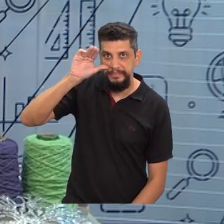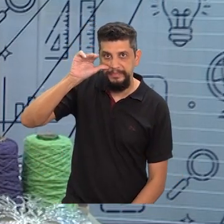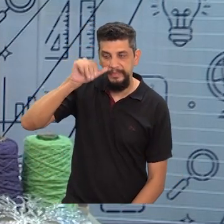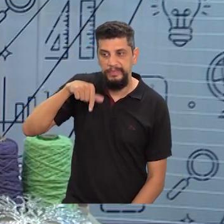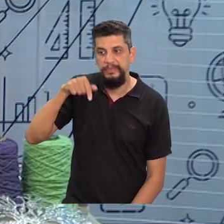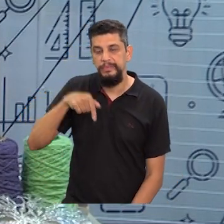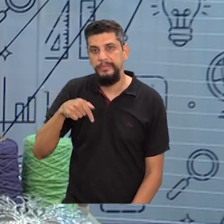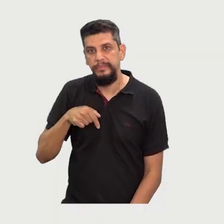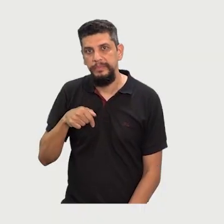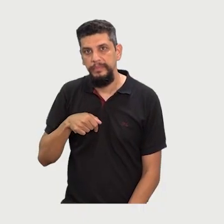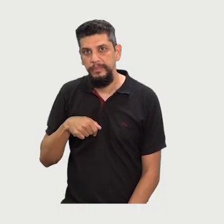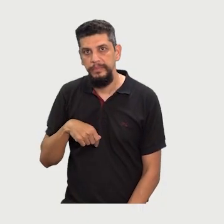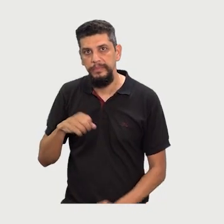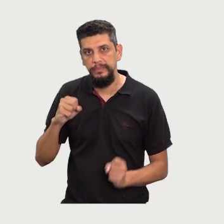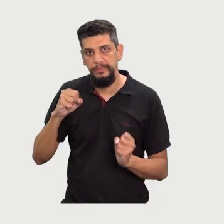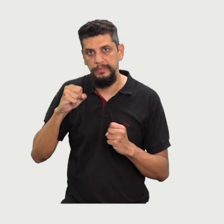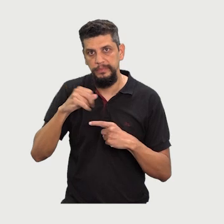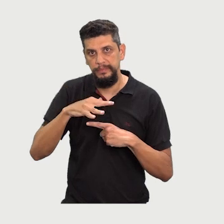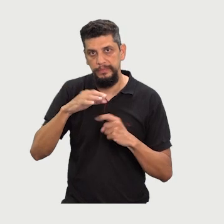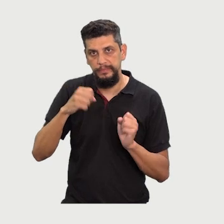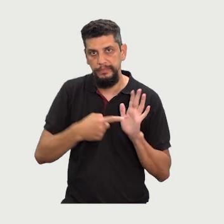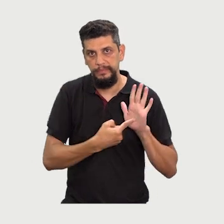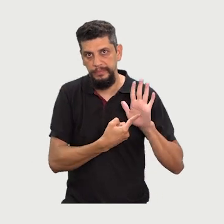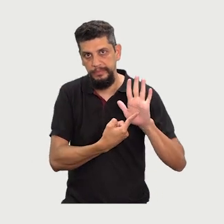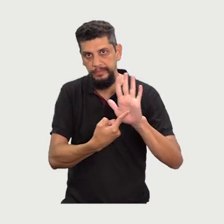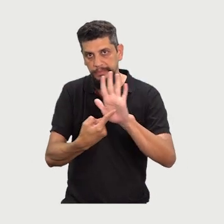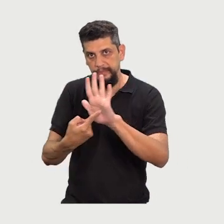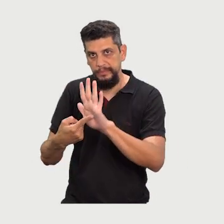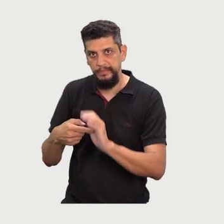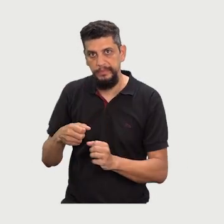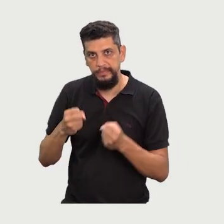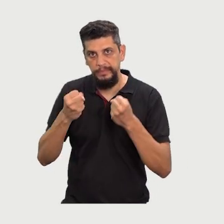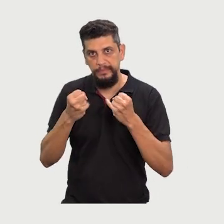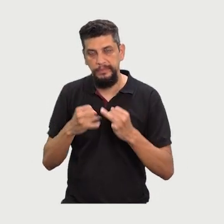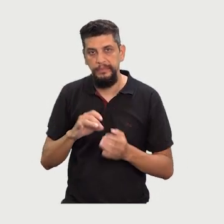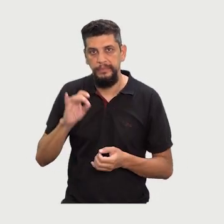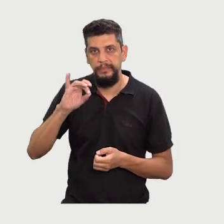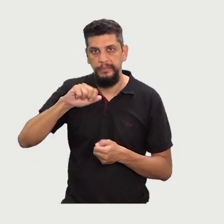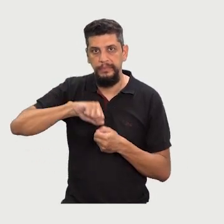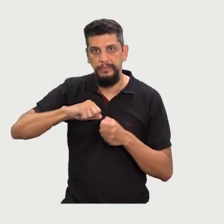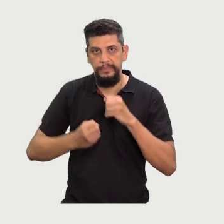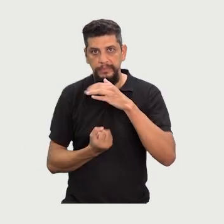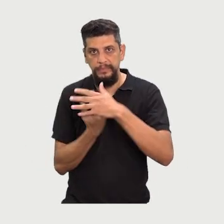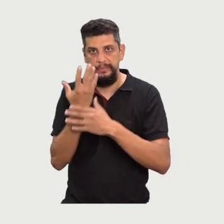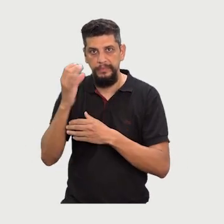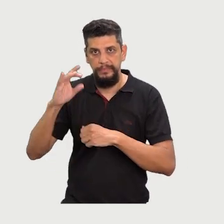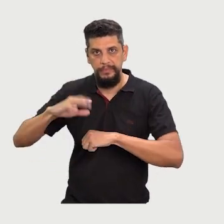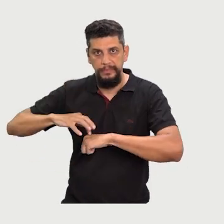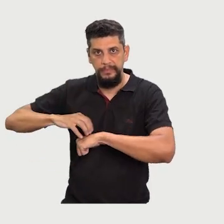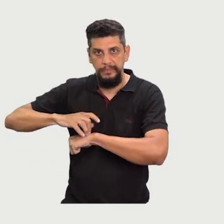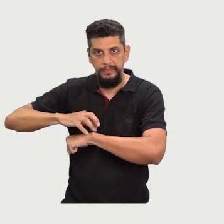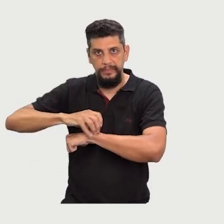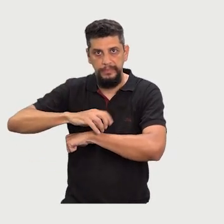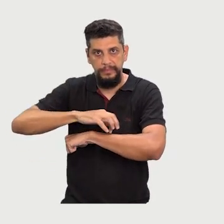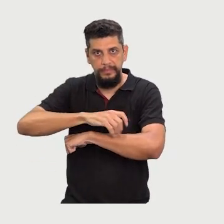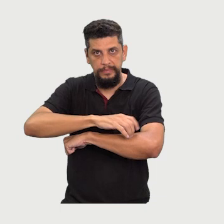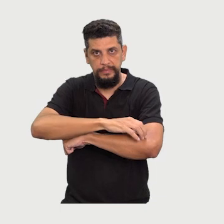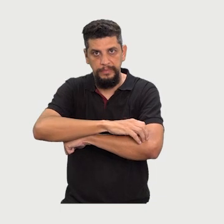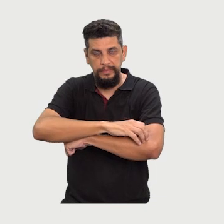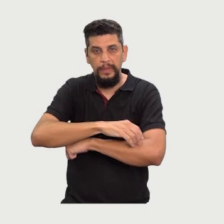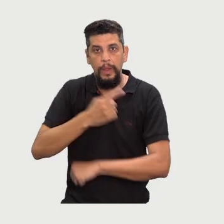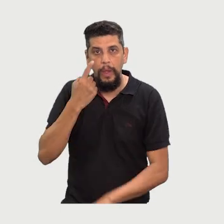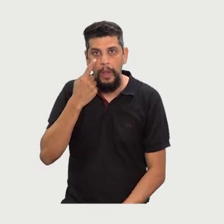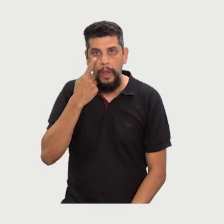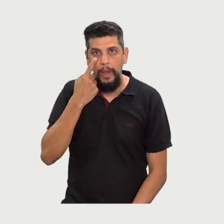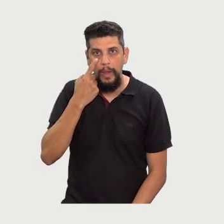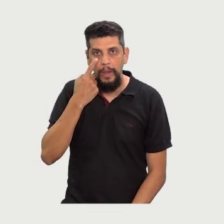só. Então, o mito de hoje ele revelou, né, como os mitos gregos explicavam ali a origem da A aranha também. Então,